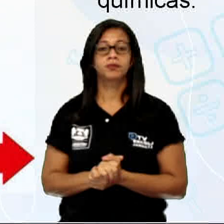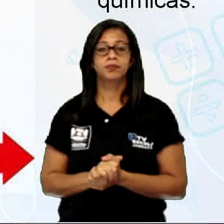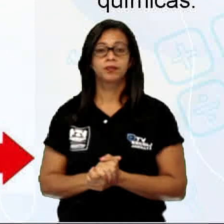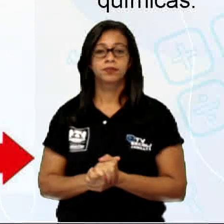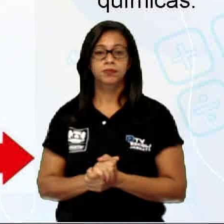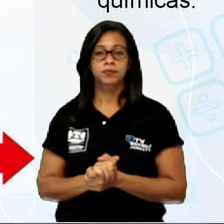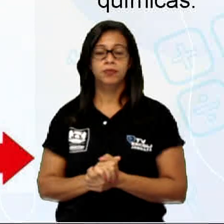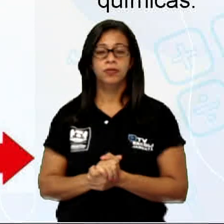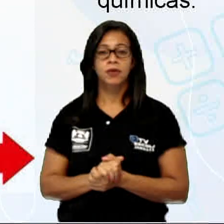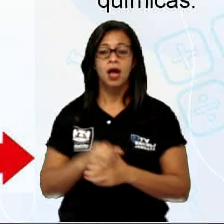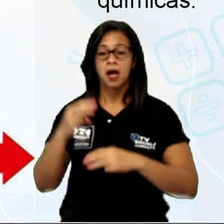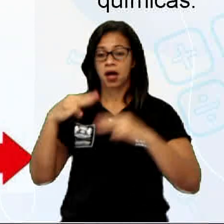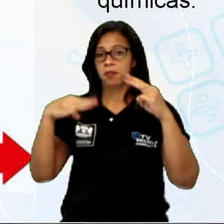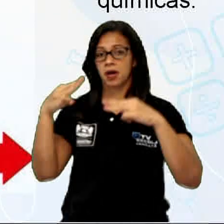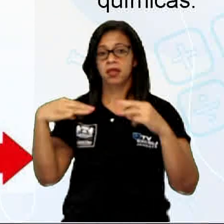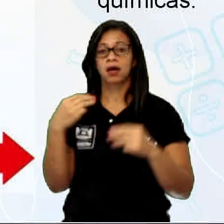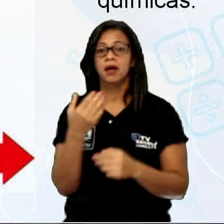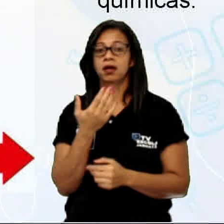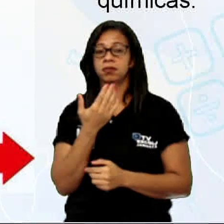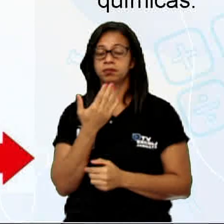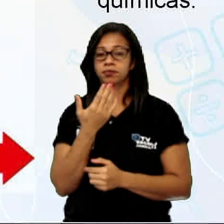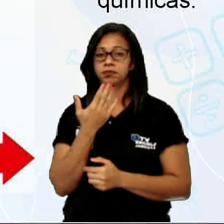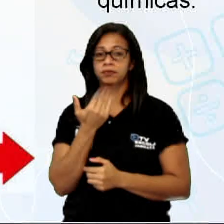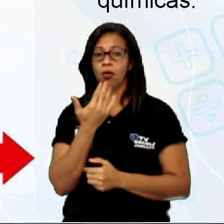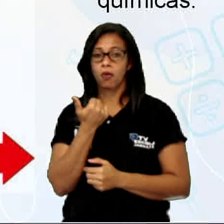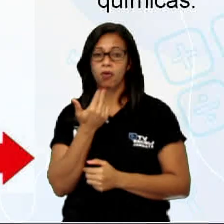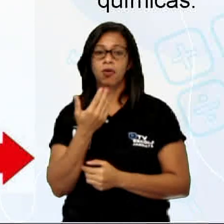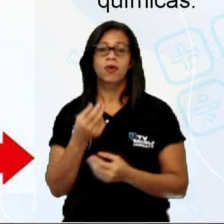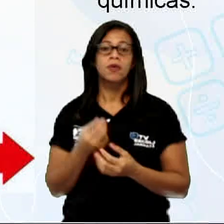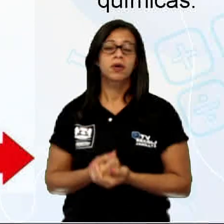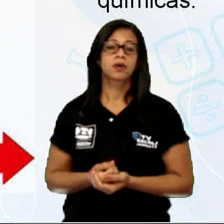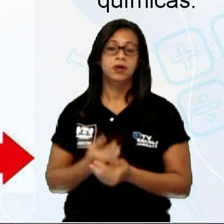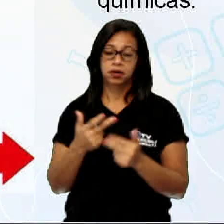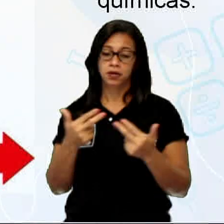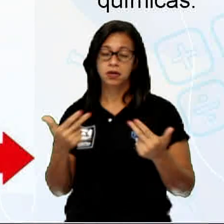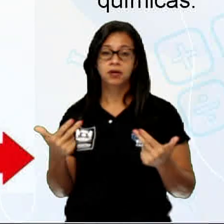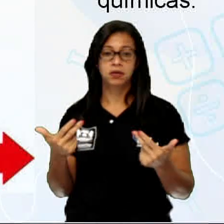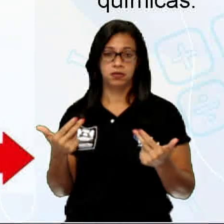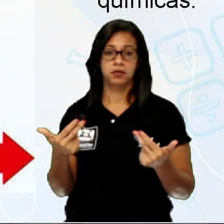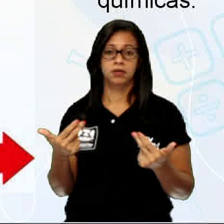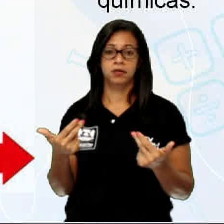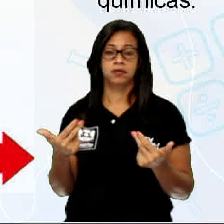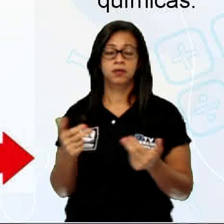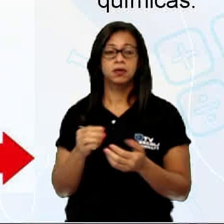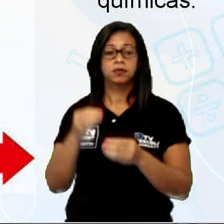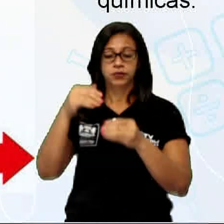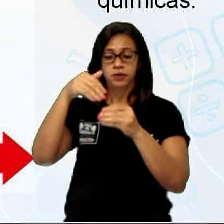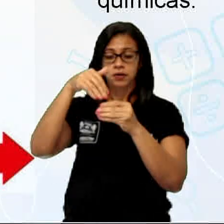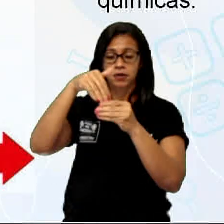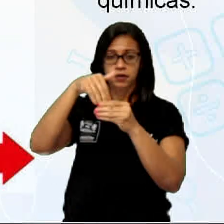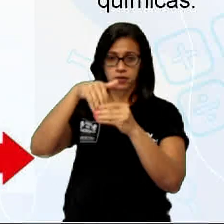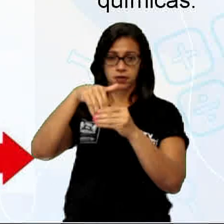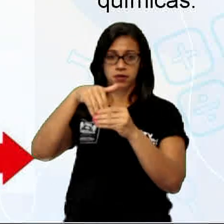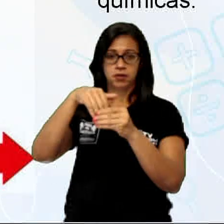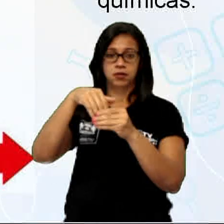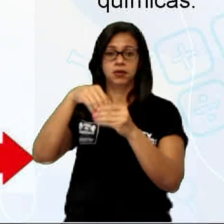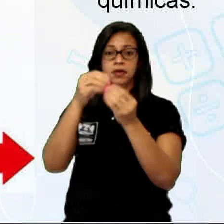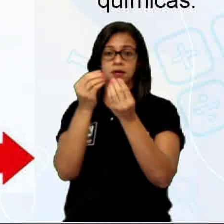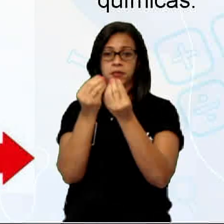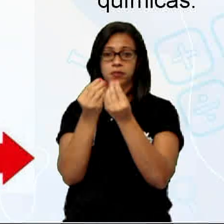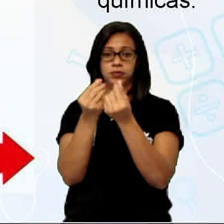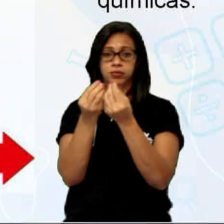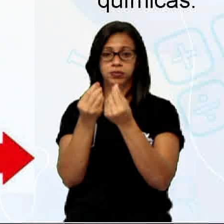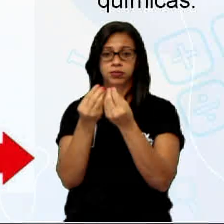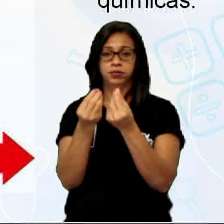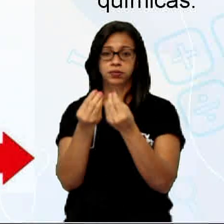adentrando e provocando mais desagregação das rochas. E assim vai se